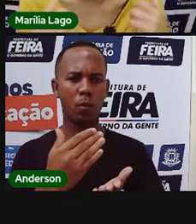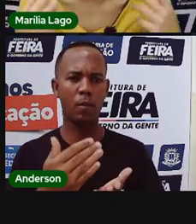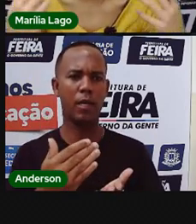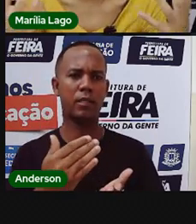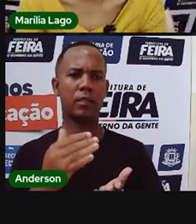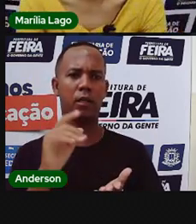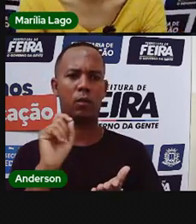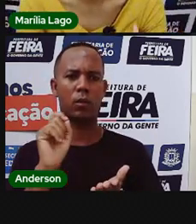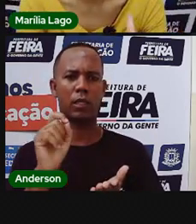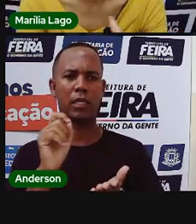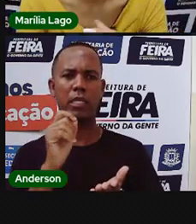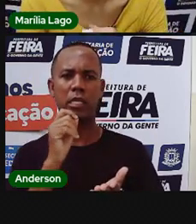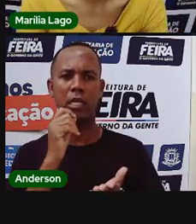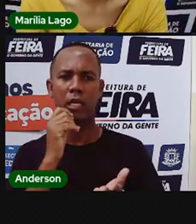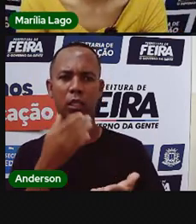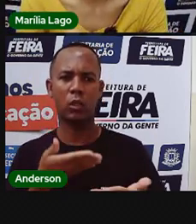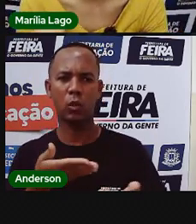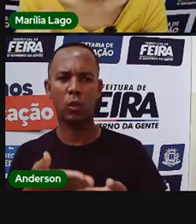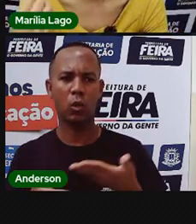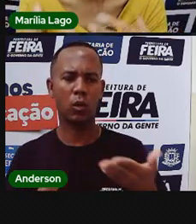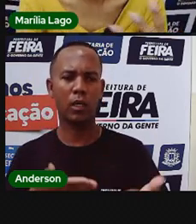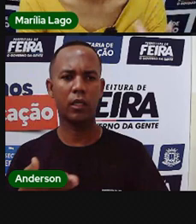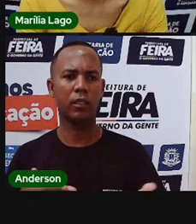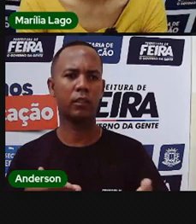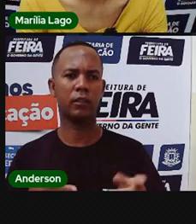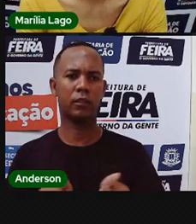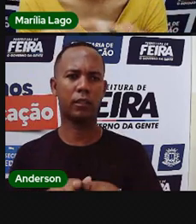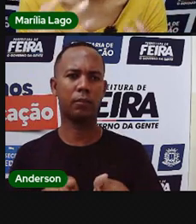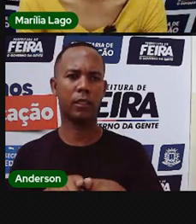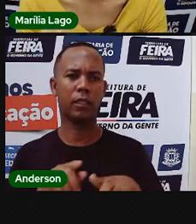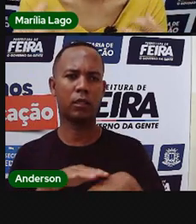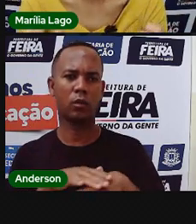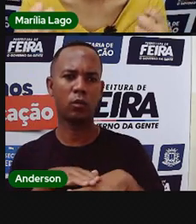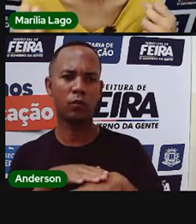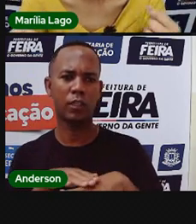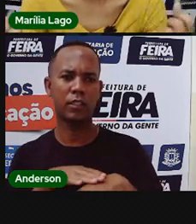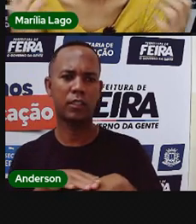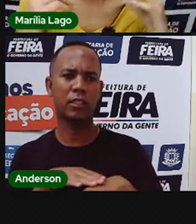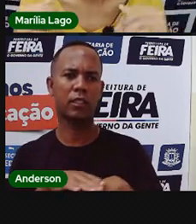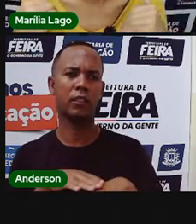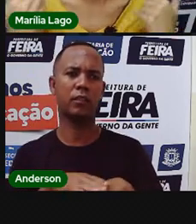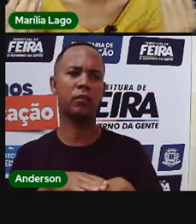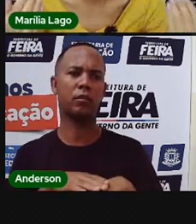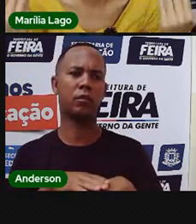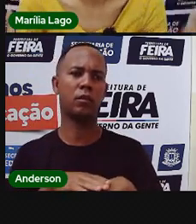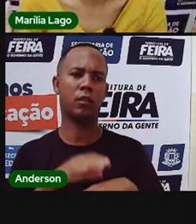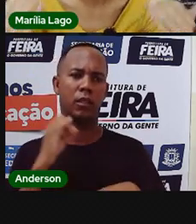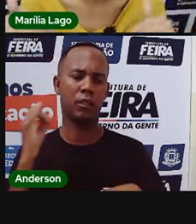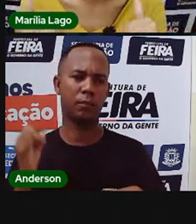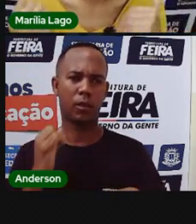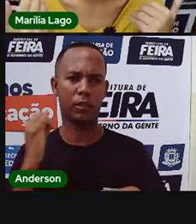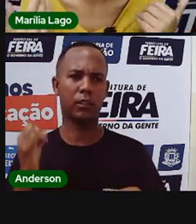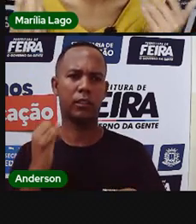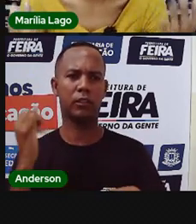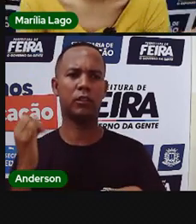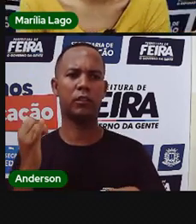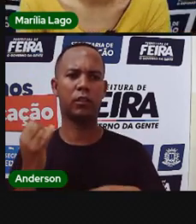está fazendo, essa troca que a gente está tendo, conversando. Esse já é o engajamento com o fim, né,